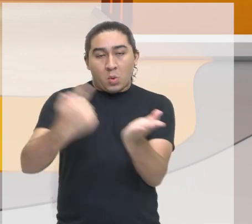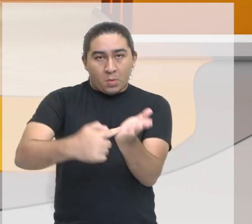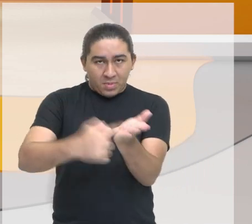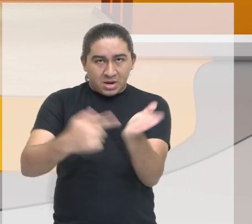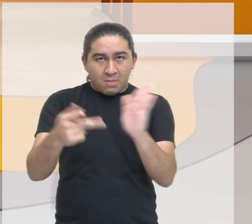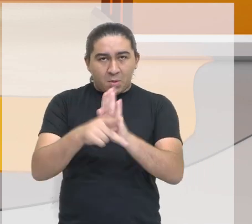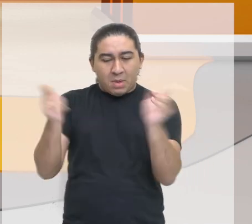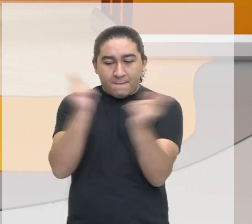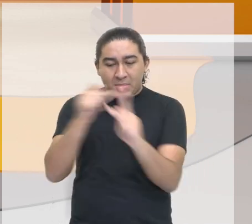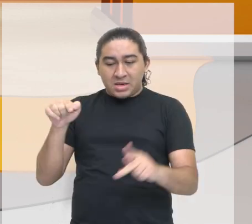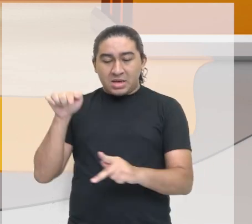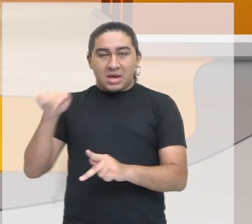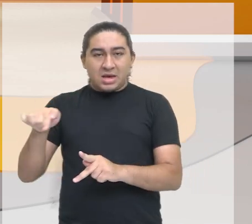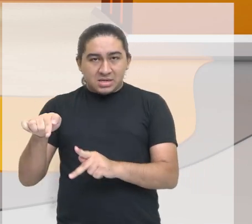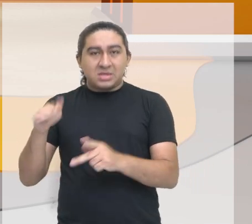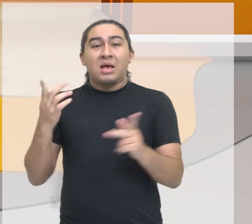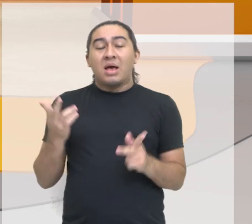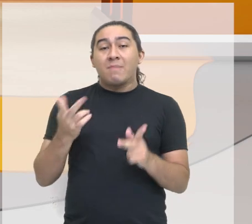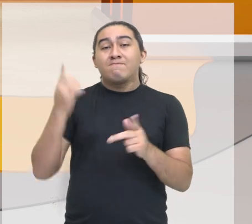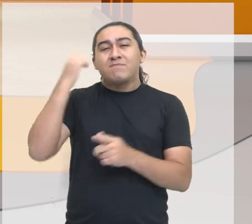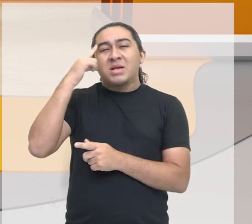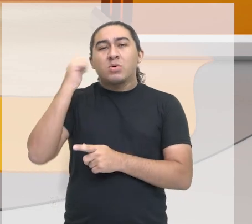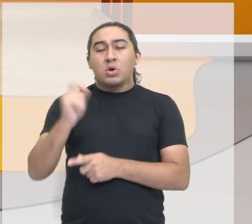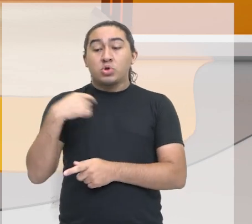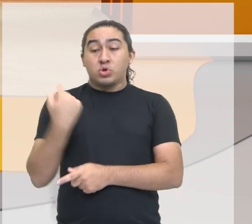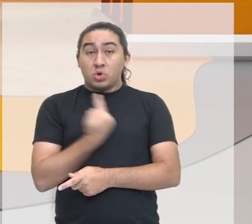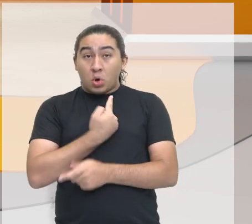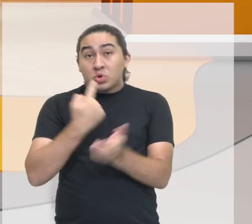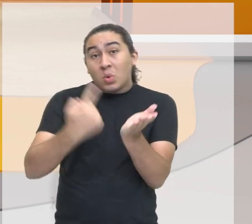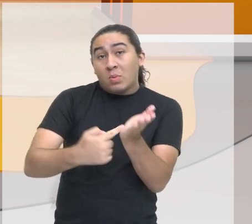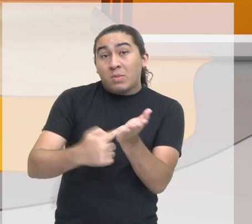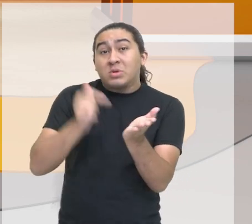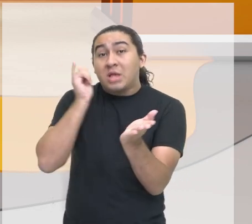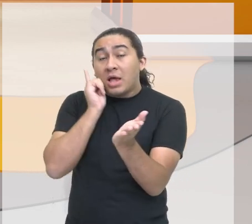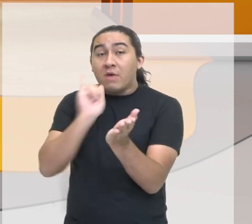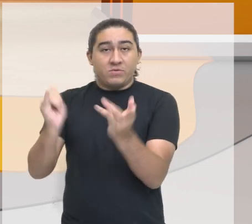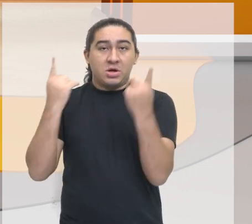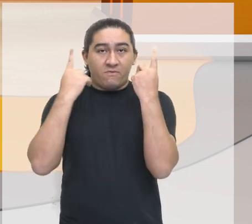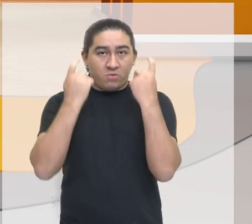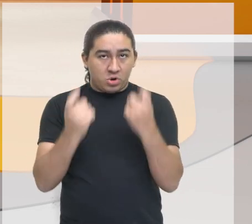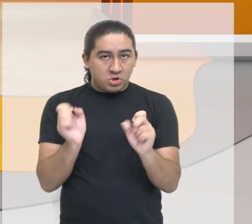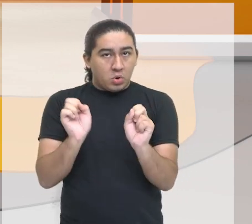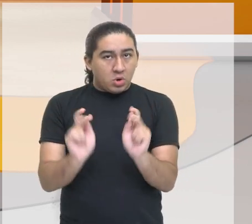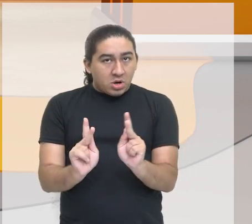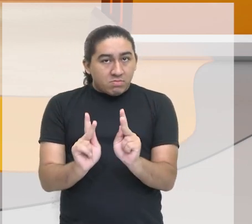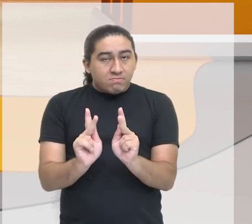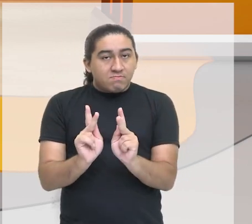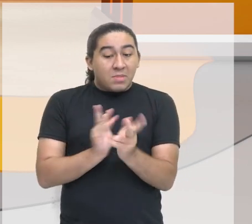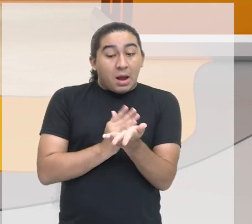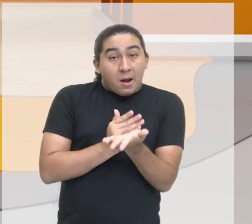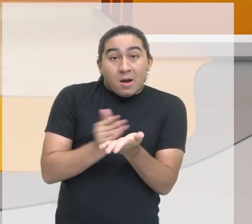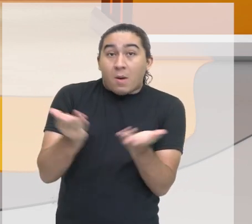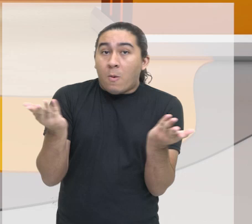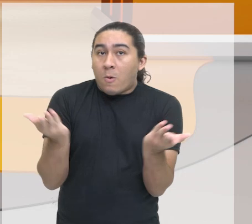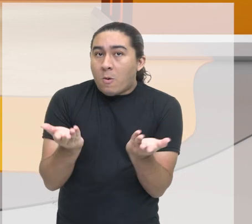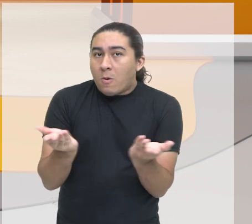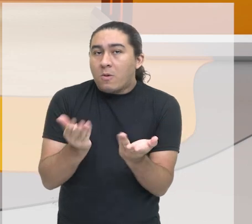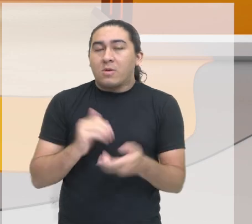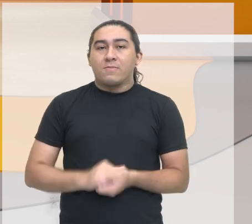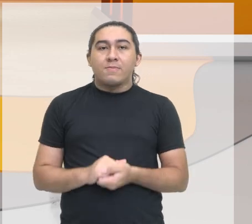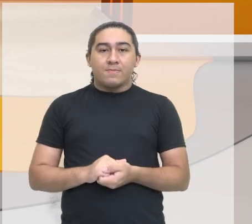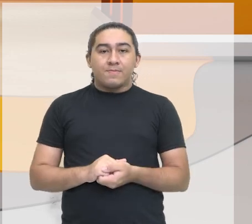agressão com a União Soviética, dizendo o seguinte: a gente se compromete em não se agredir, a princípio. E ele vai então